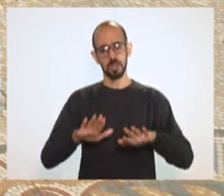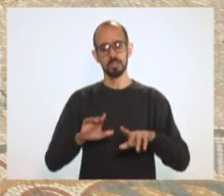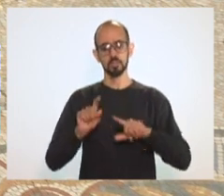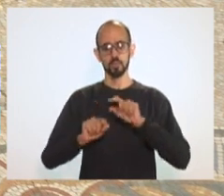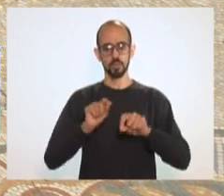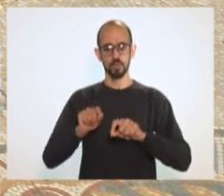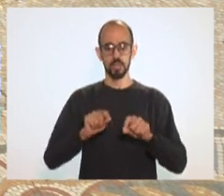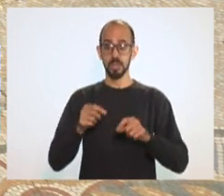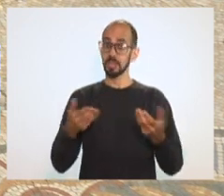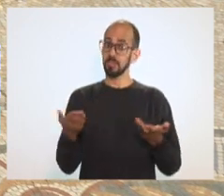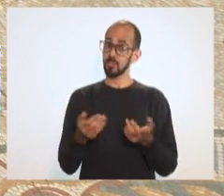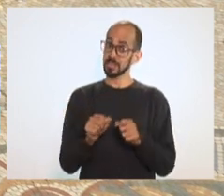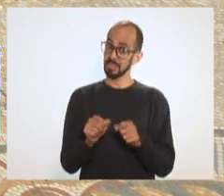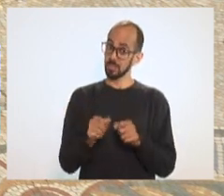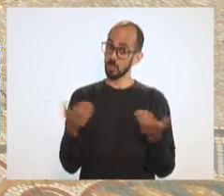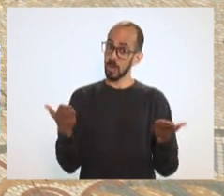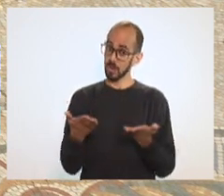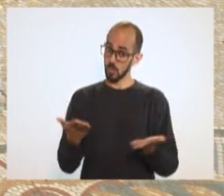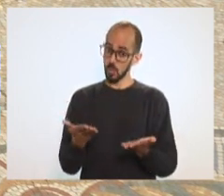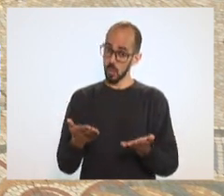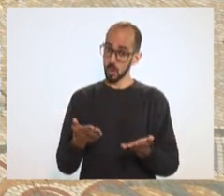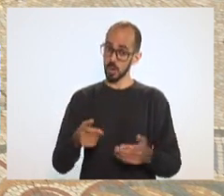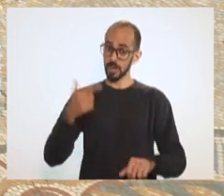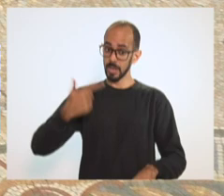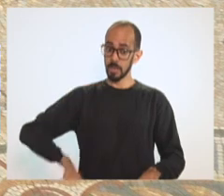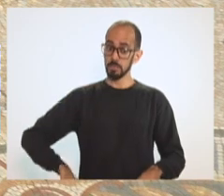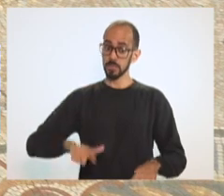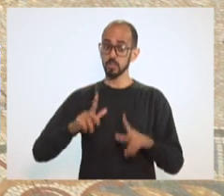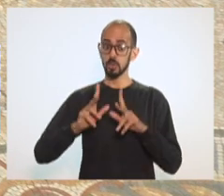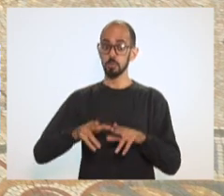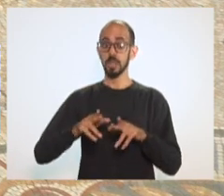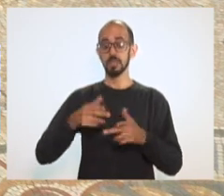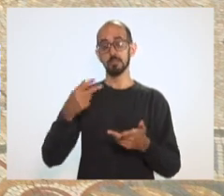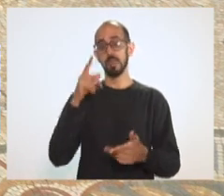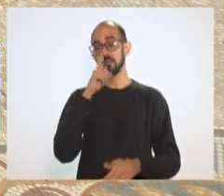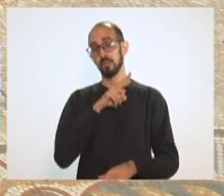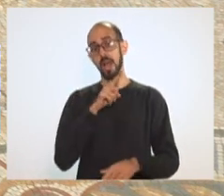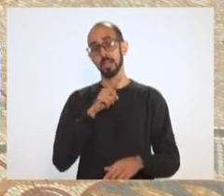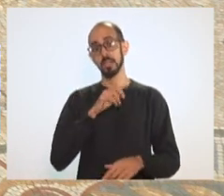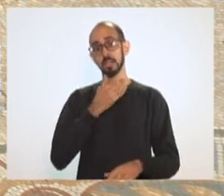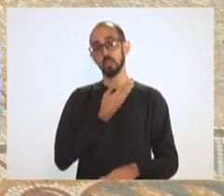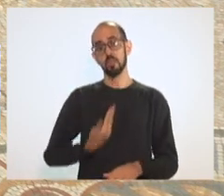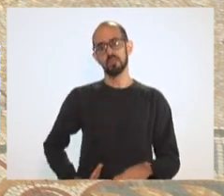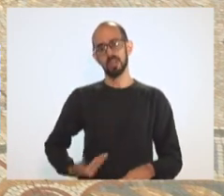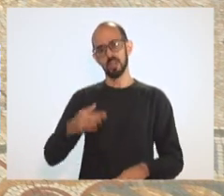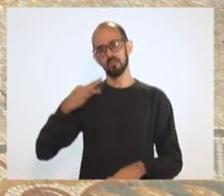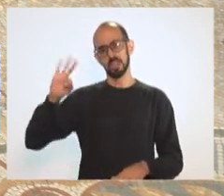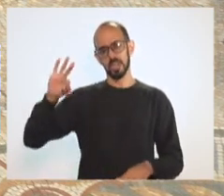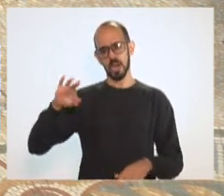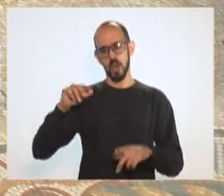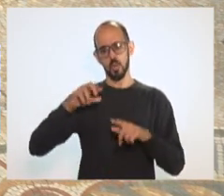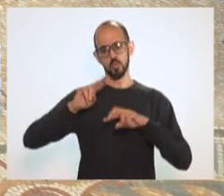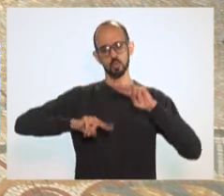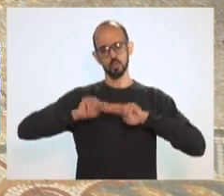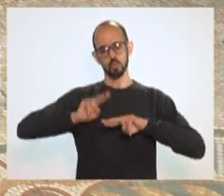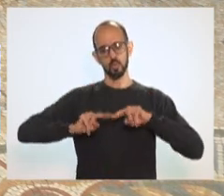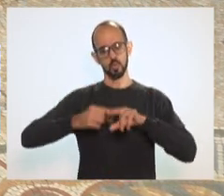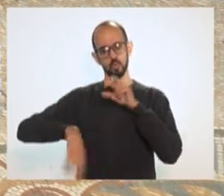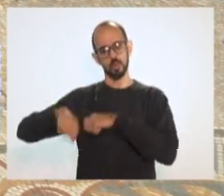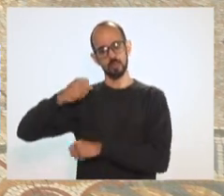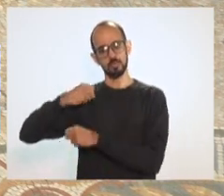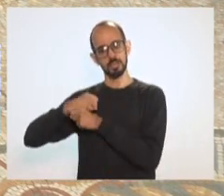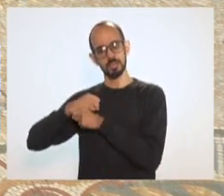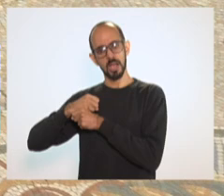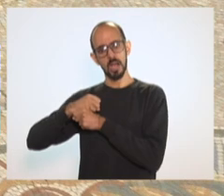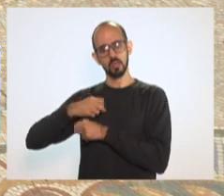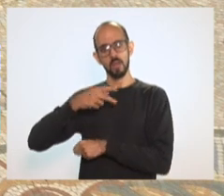fazendo só agora, ele está repetindo o mesmo erro do governo federal. Em julho do ano passado, a Pfizer ofereceu